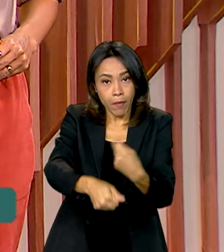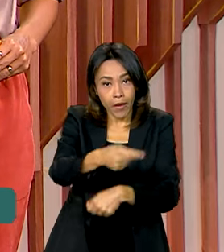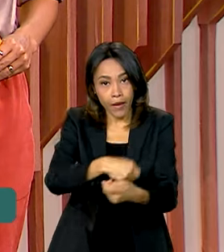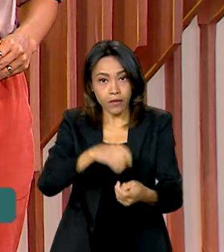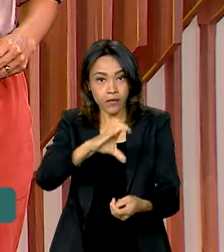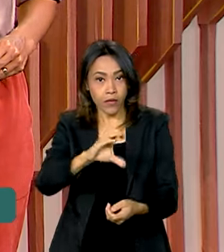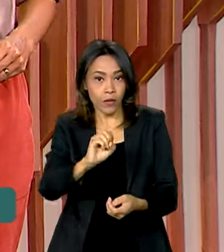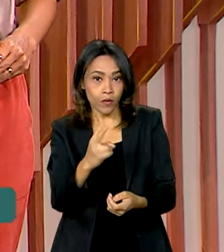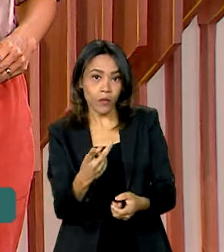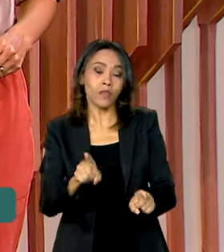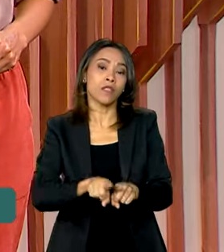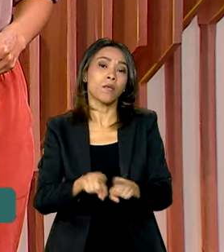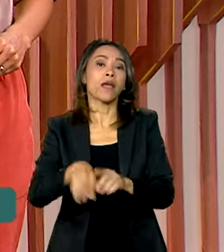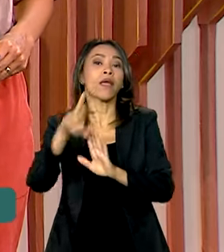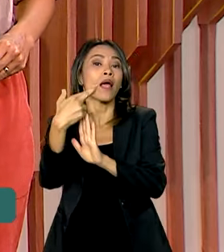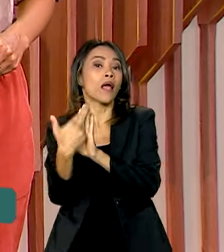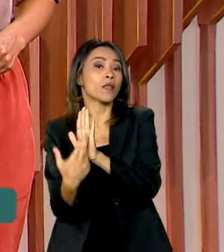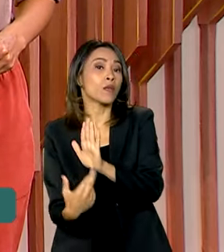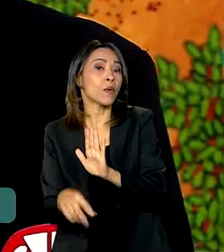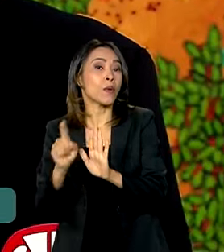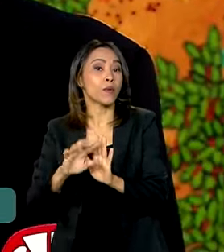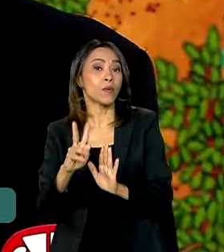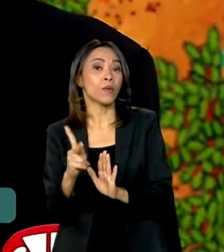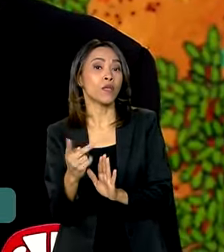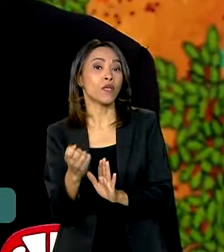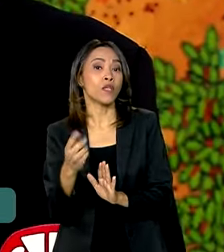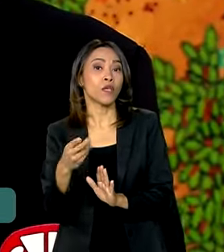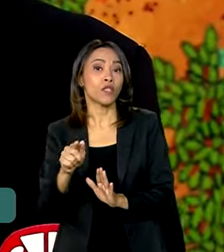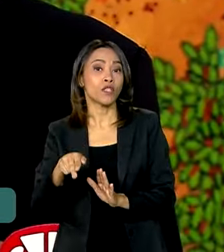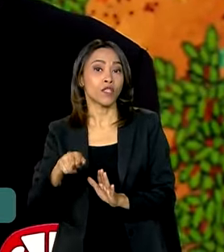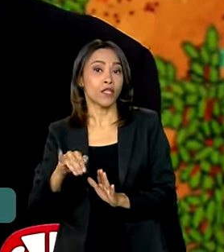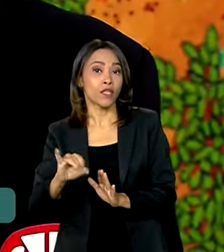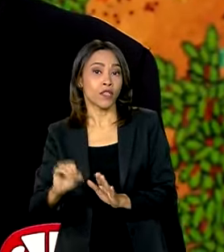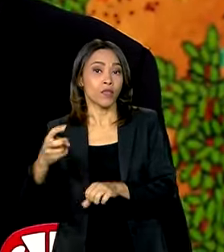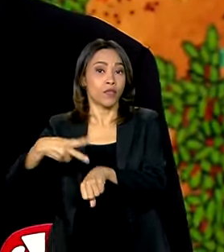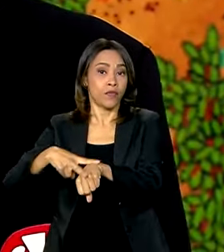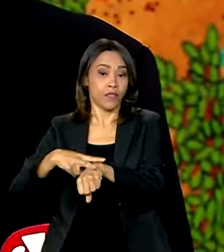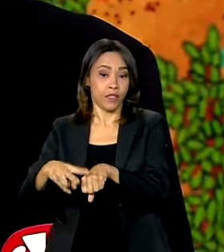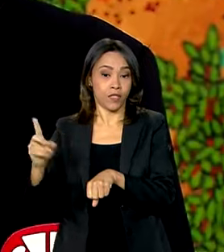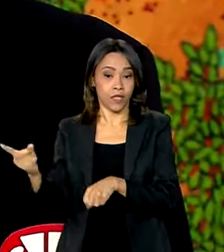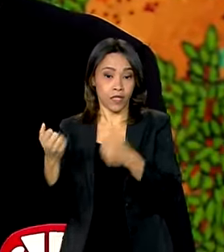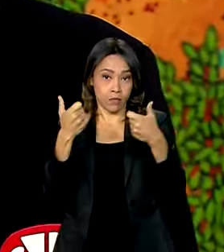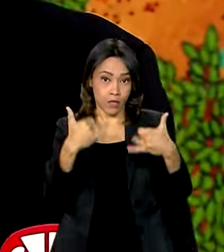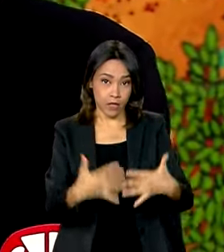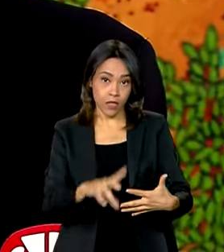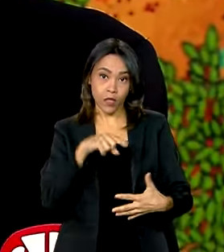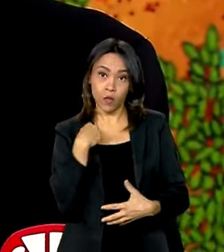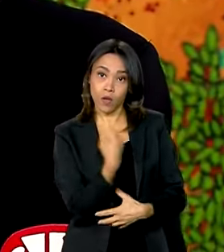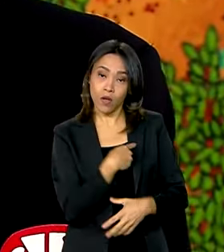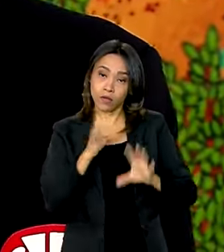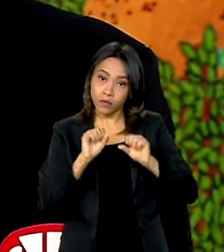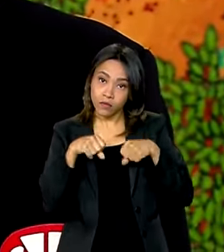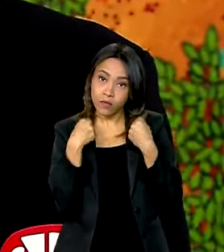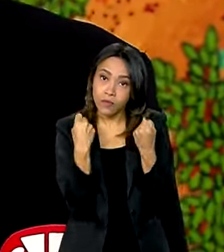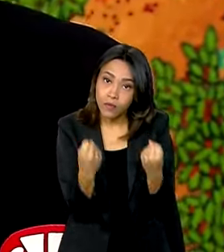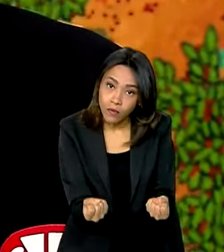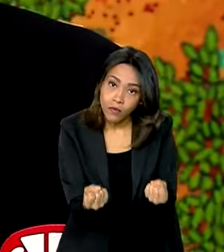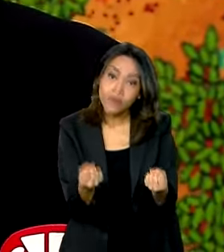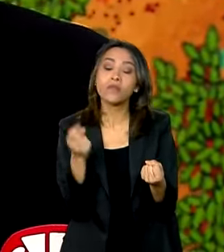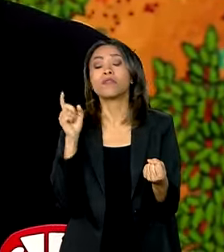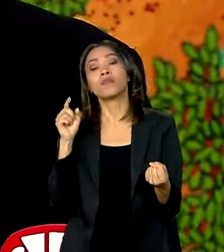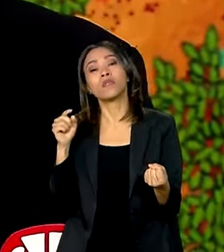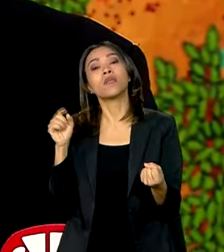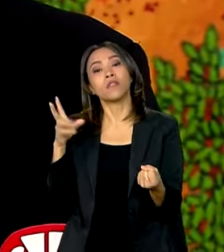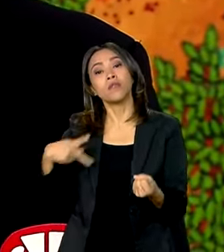o relatório do hidrogênio verde. Nosso esforço, a concentração do governo, uma das concentrações ditas pelo presidente